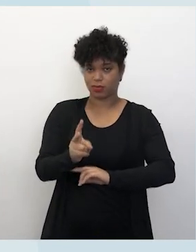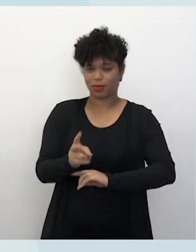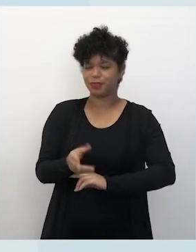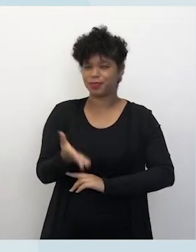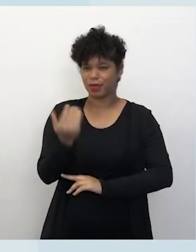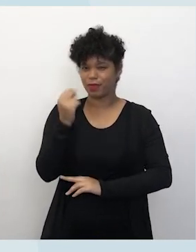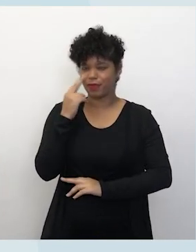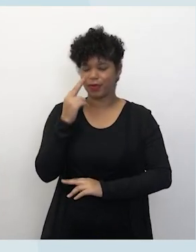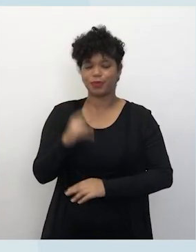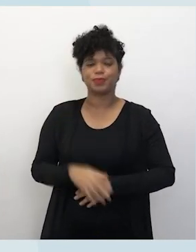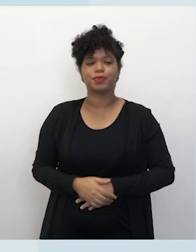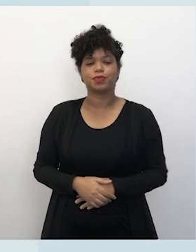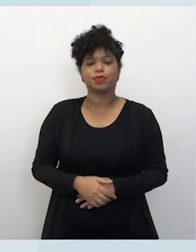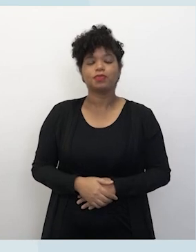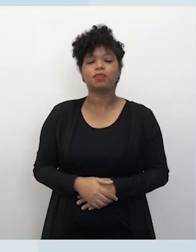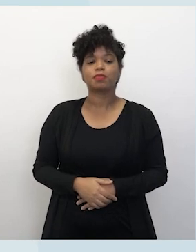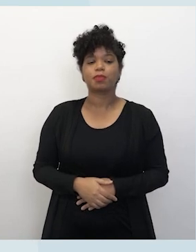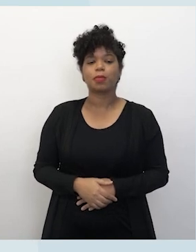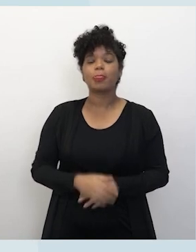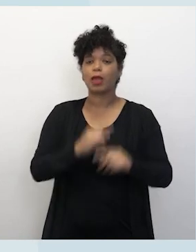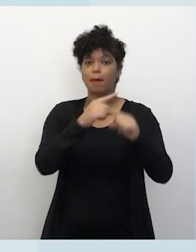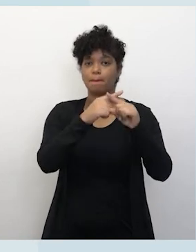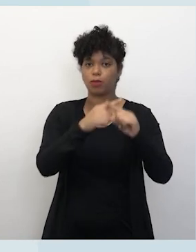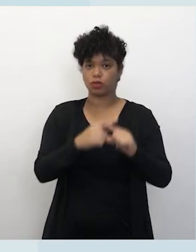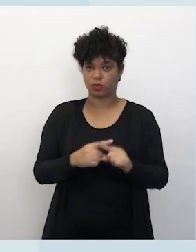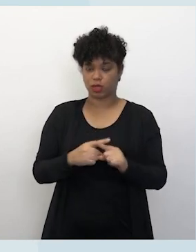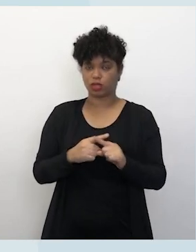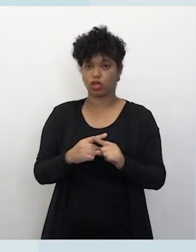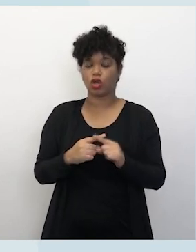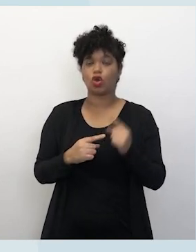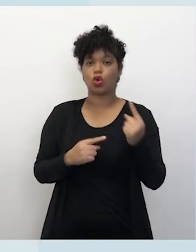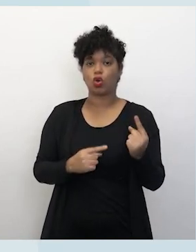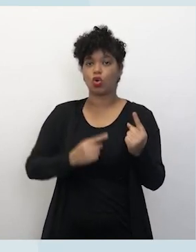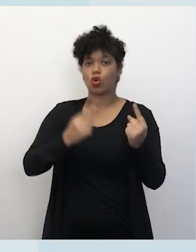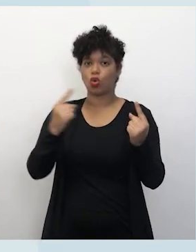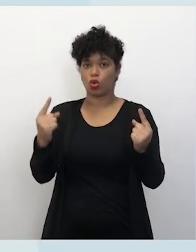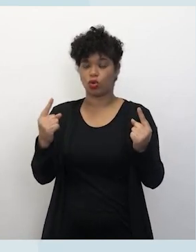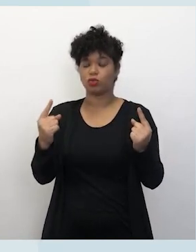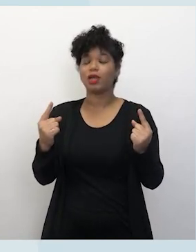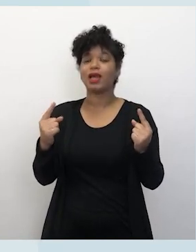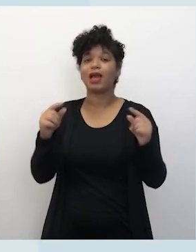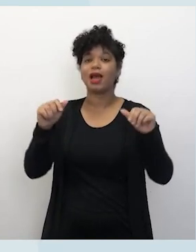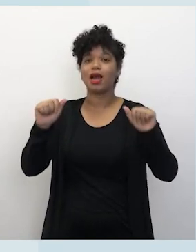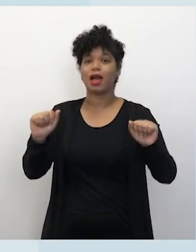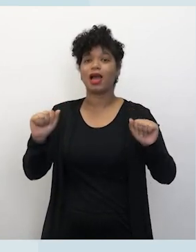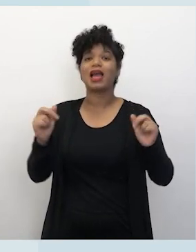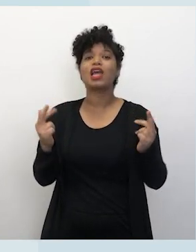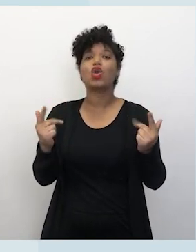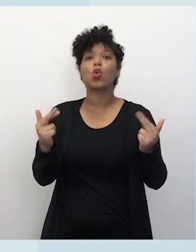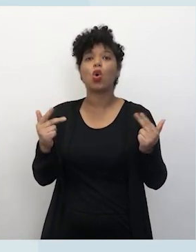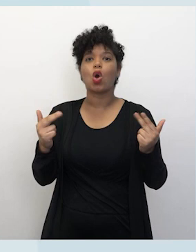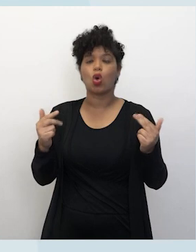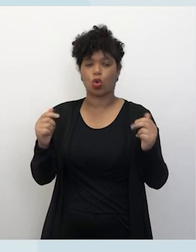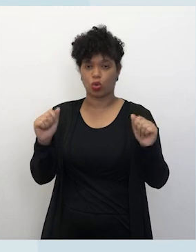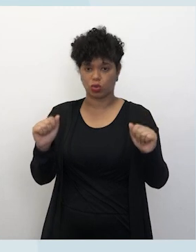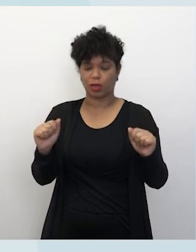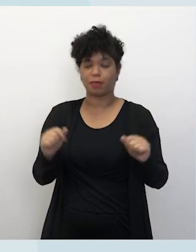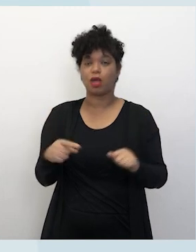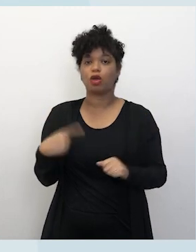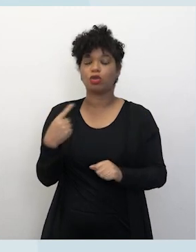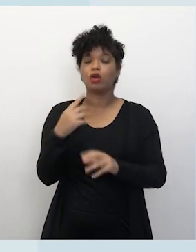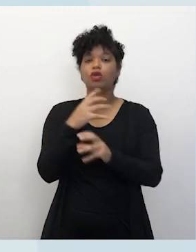leitura? Na multiplicação entre duas potências com a mesma base, para calcular o